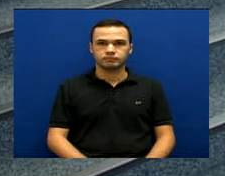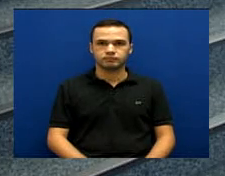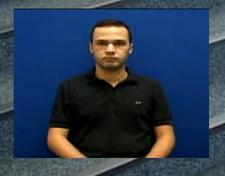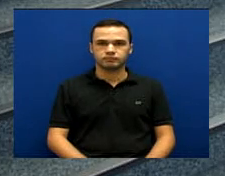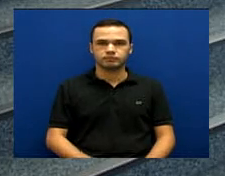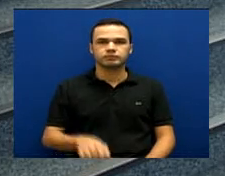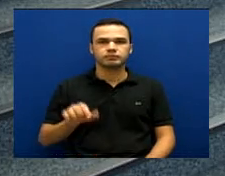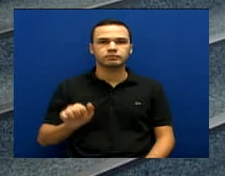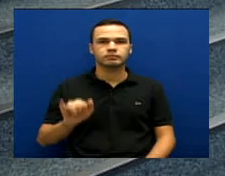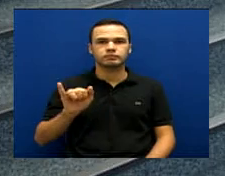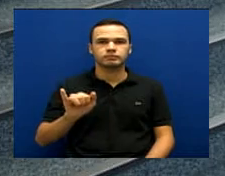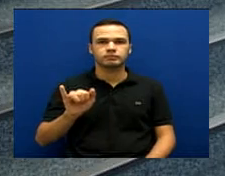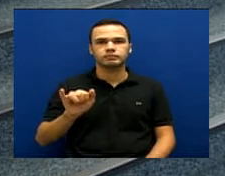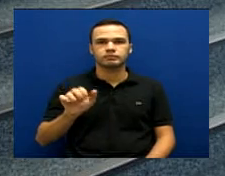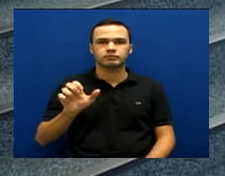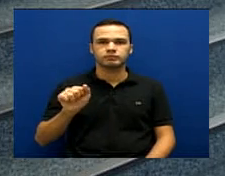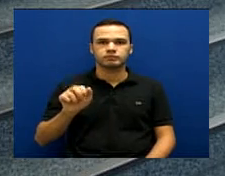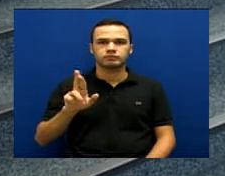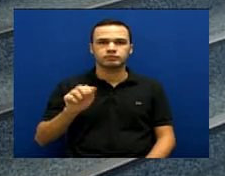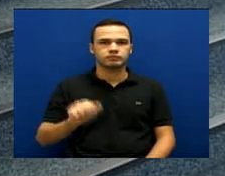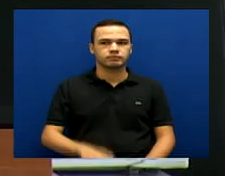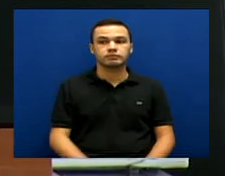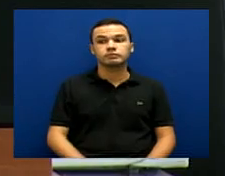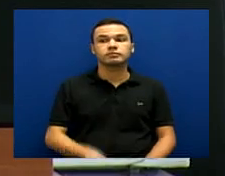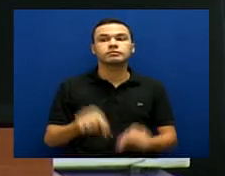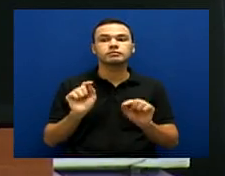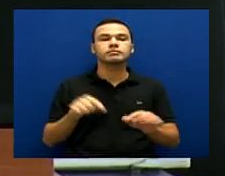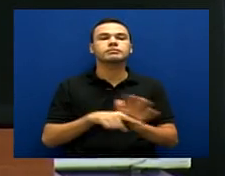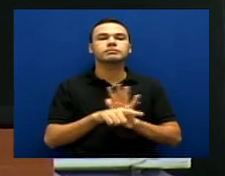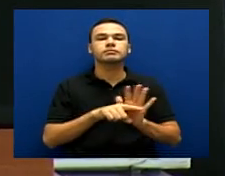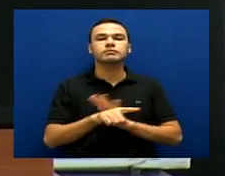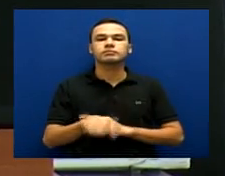na verdade agora é um questionamento